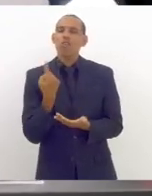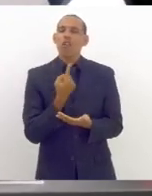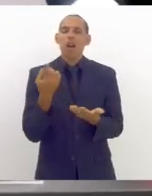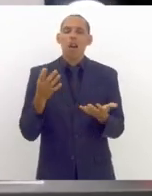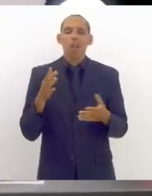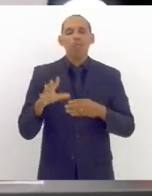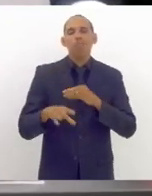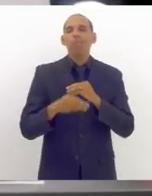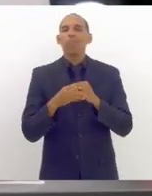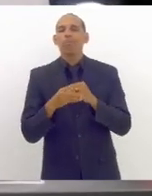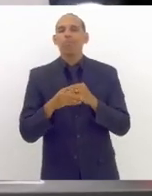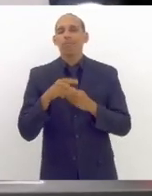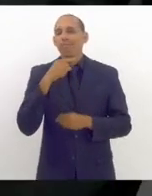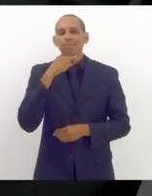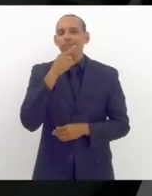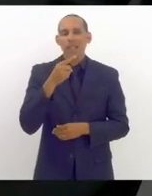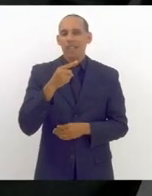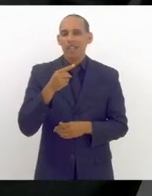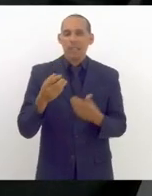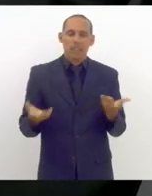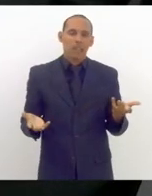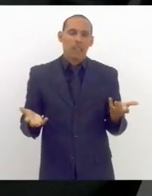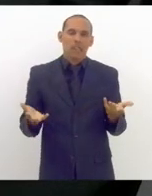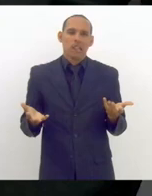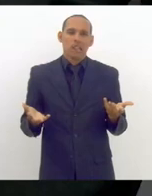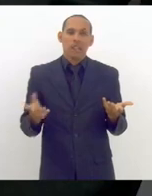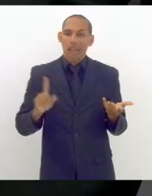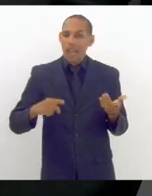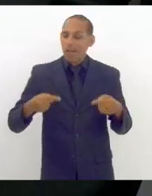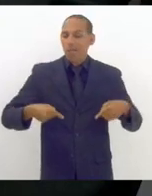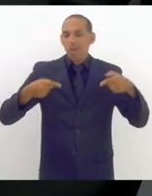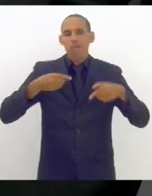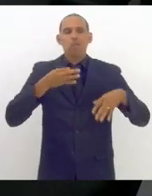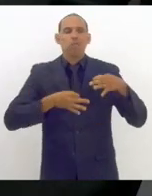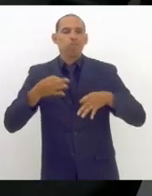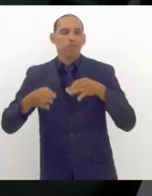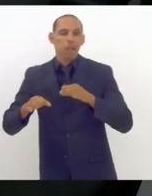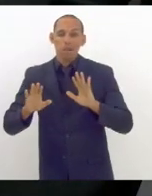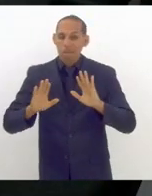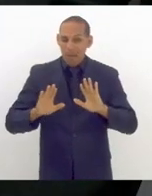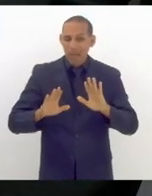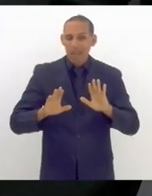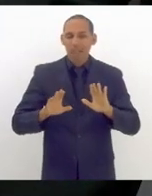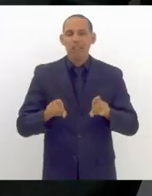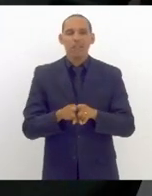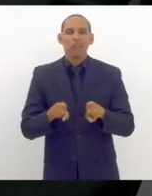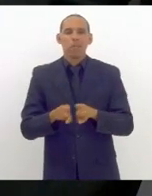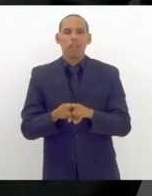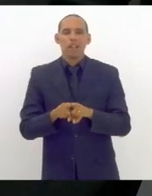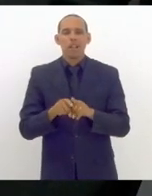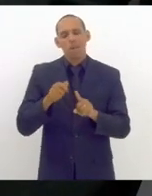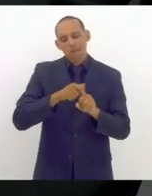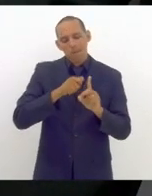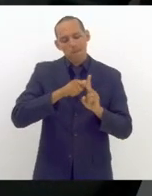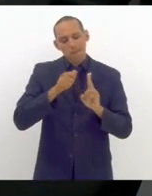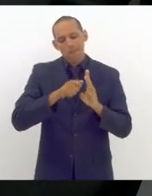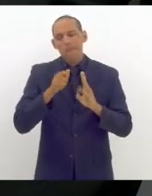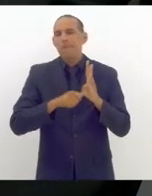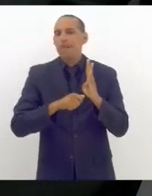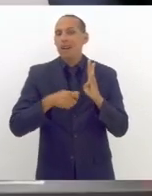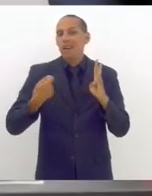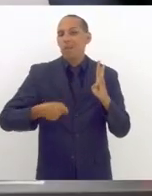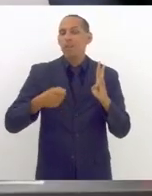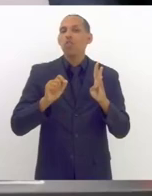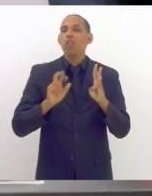não consigo incorporar Isso vai ser uma isso de fato seria um um desafio jurídico mas ainda daqui a quatro meses a gente tem que ter uma resposta